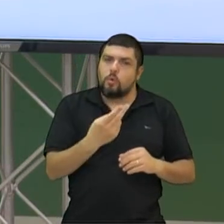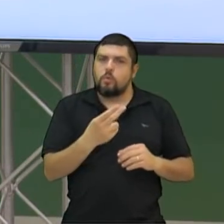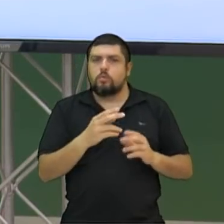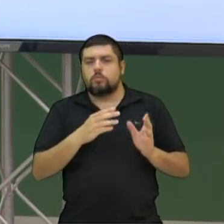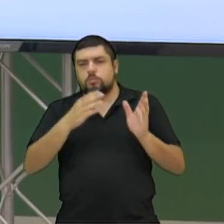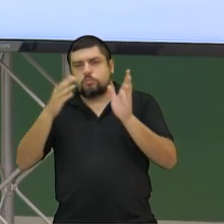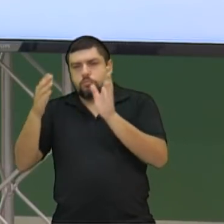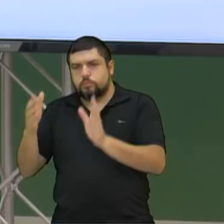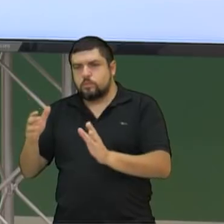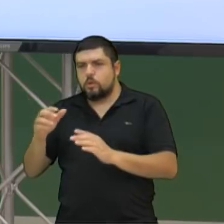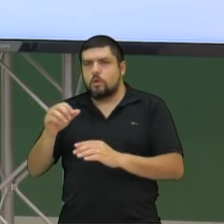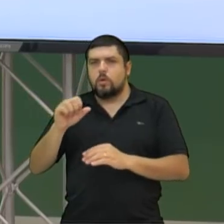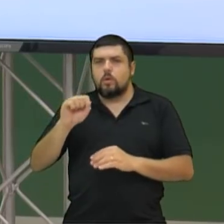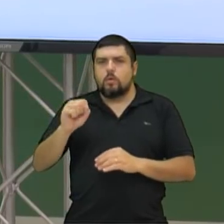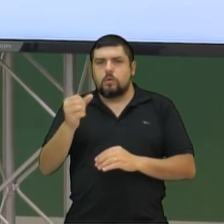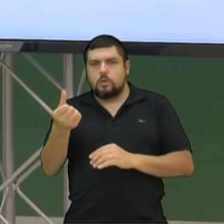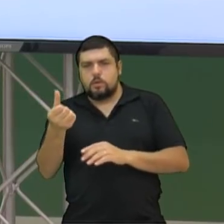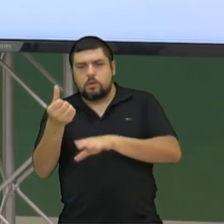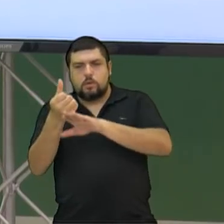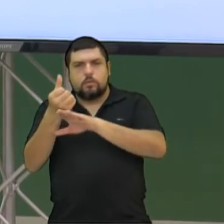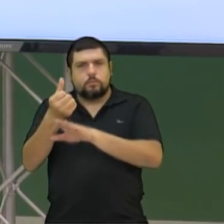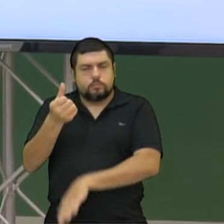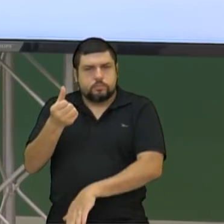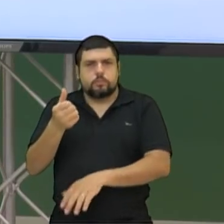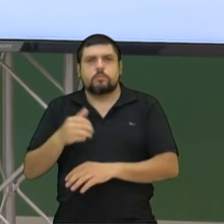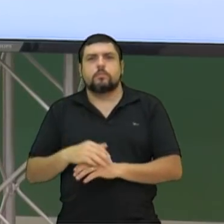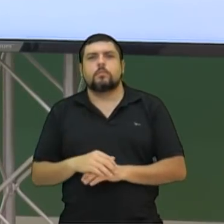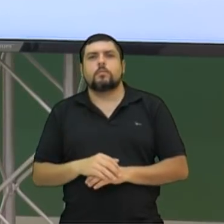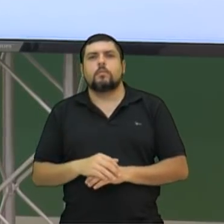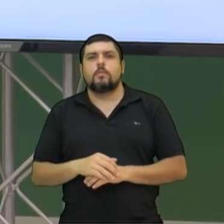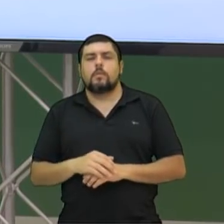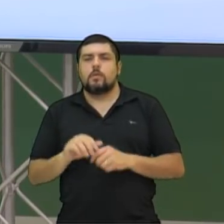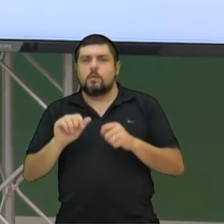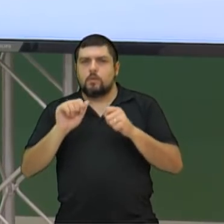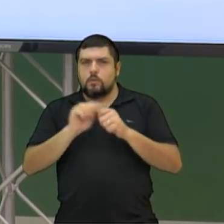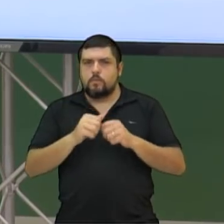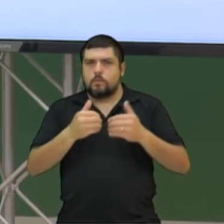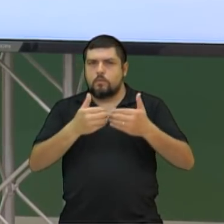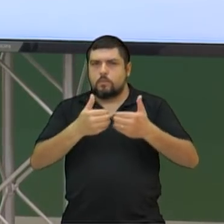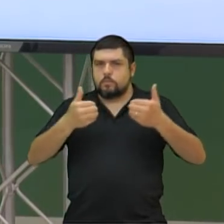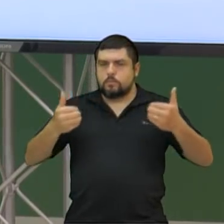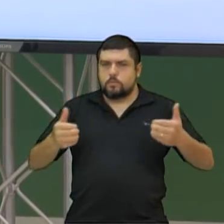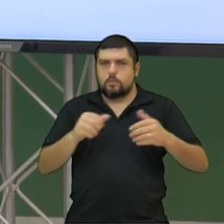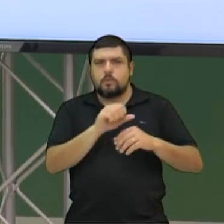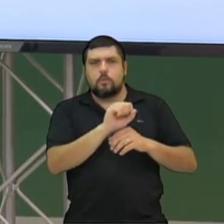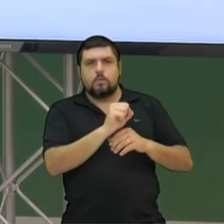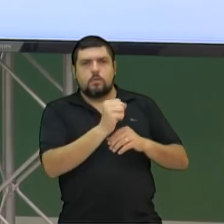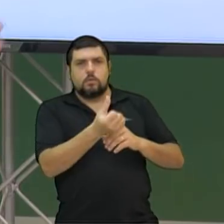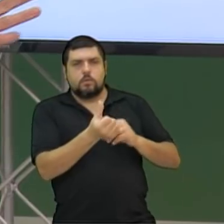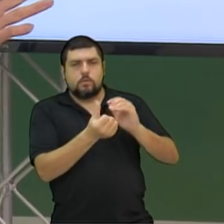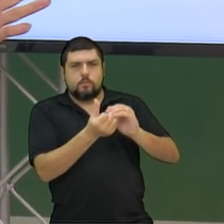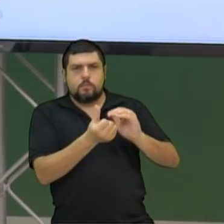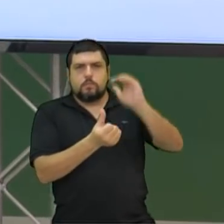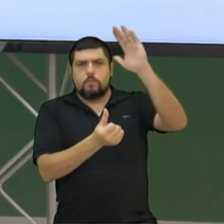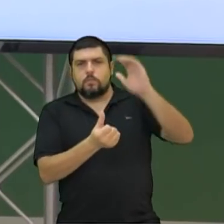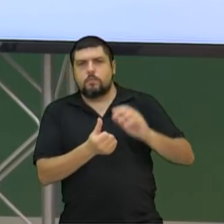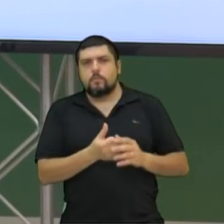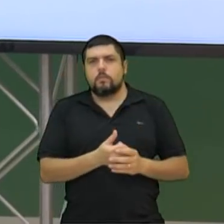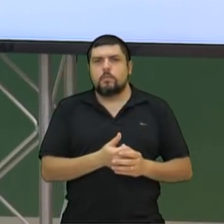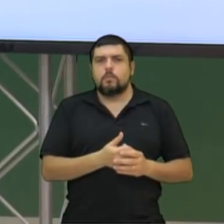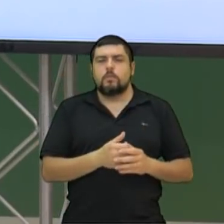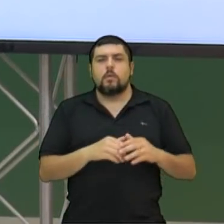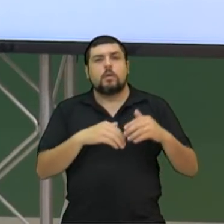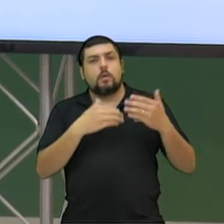foi vendido mais ou menos do que 86 produtos, tá? Maior que 86 unidades. Então, aqui, menor que 86